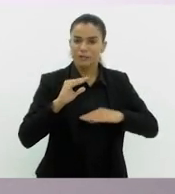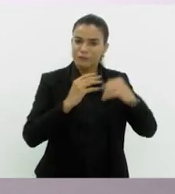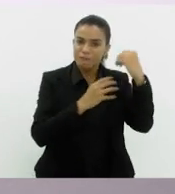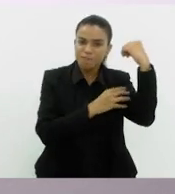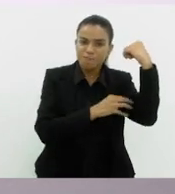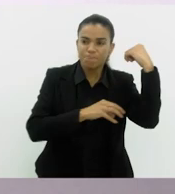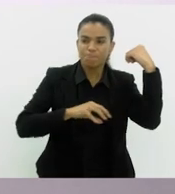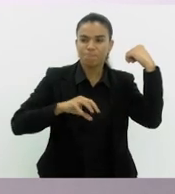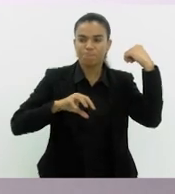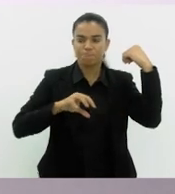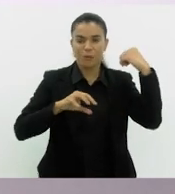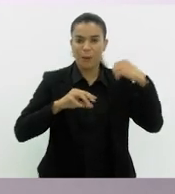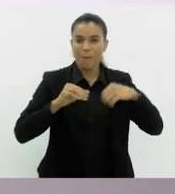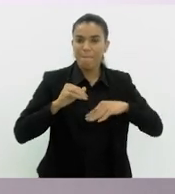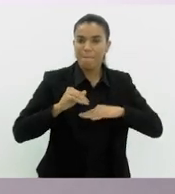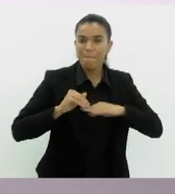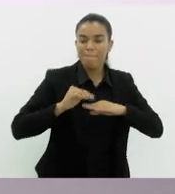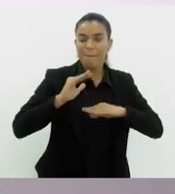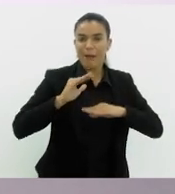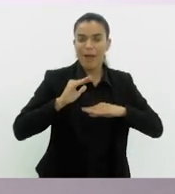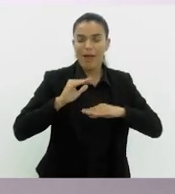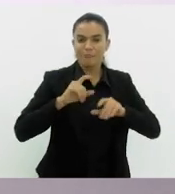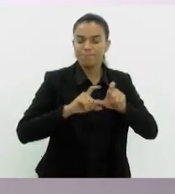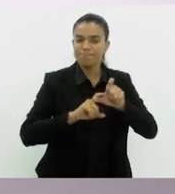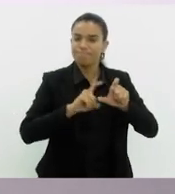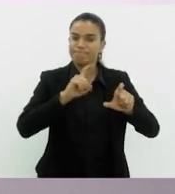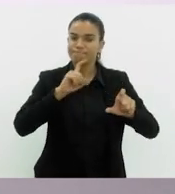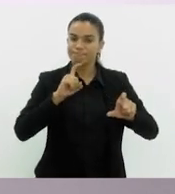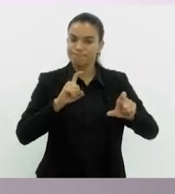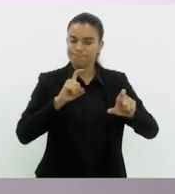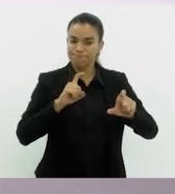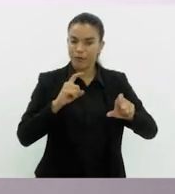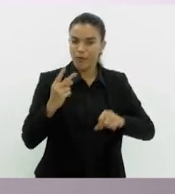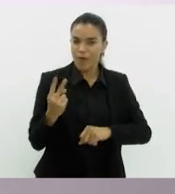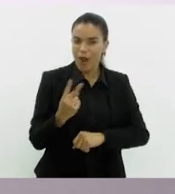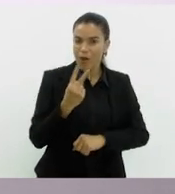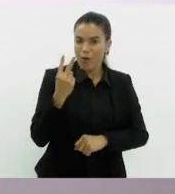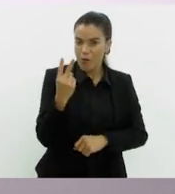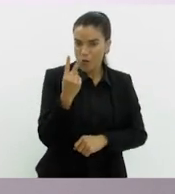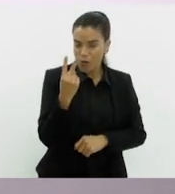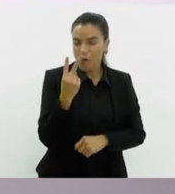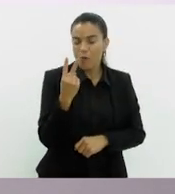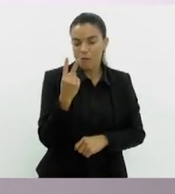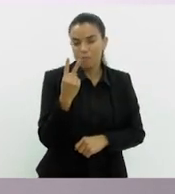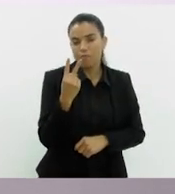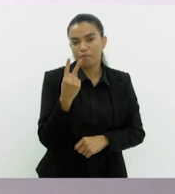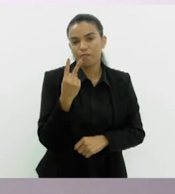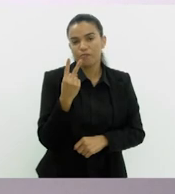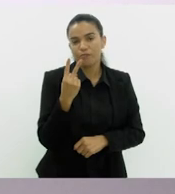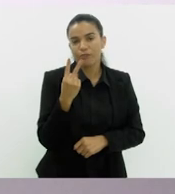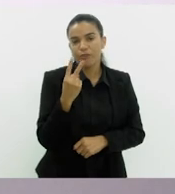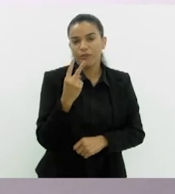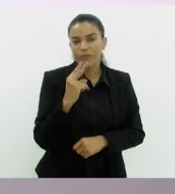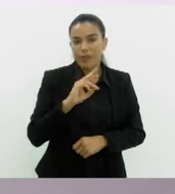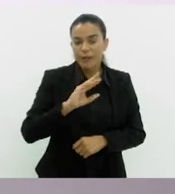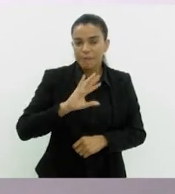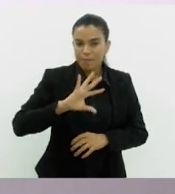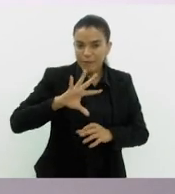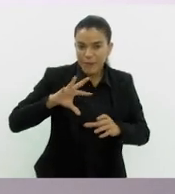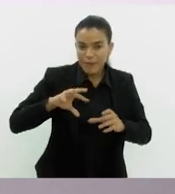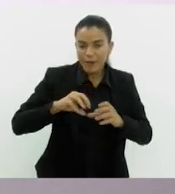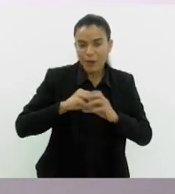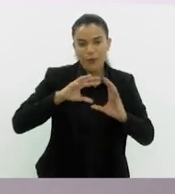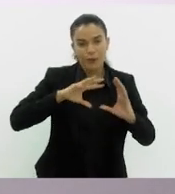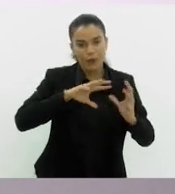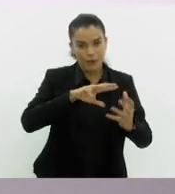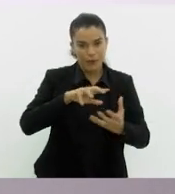empoderada, mais senhora de si, para entender a validade e a contribuição dela nesse universo.